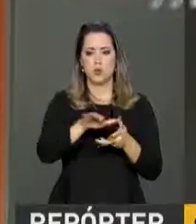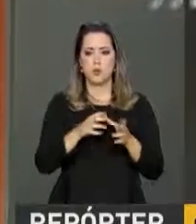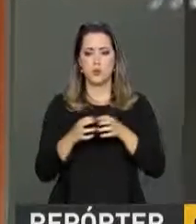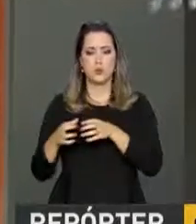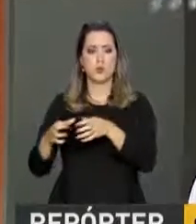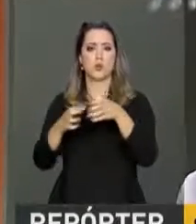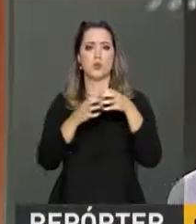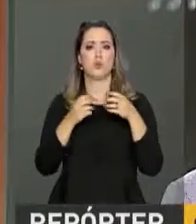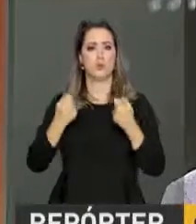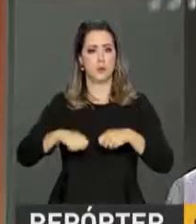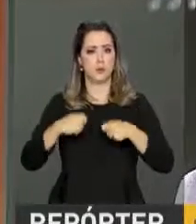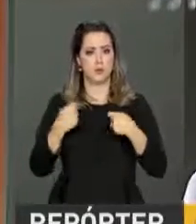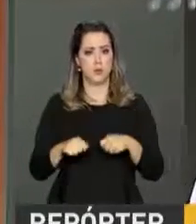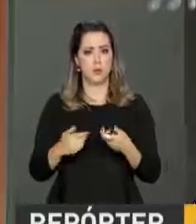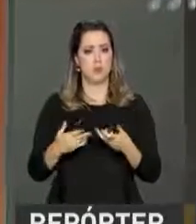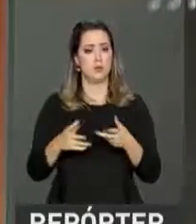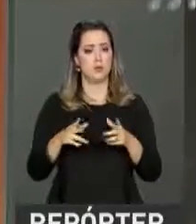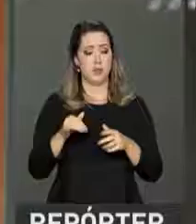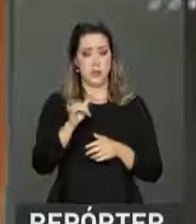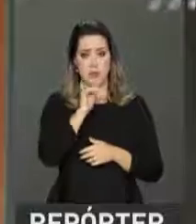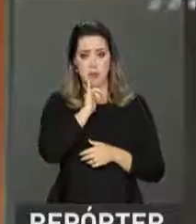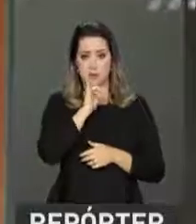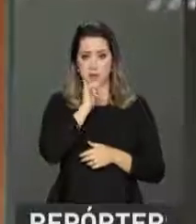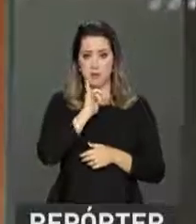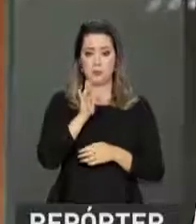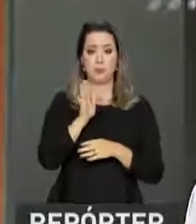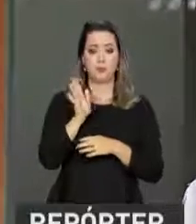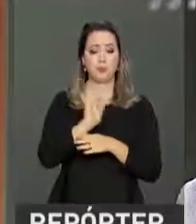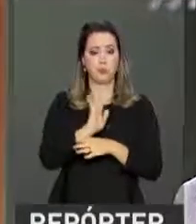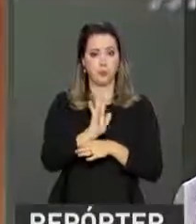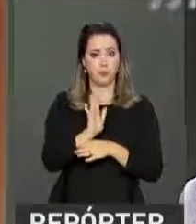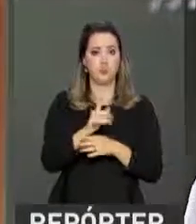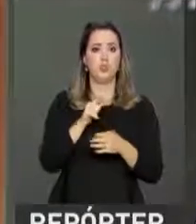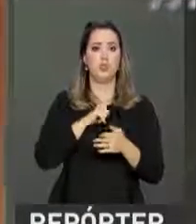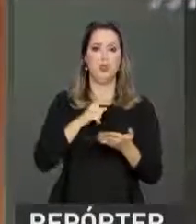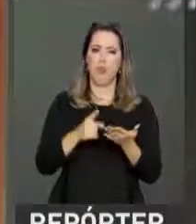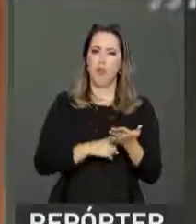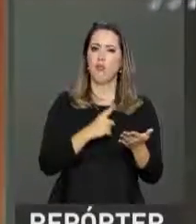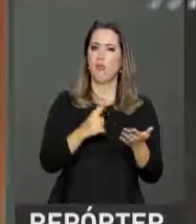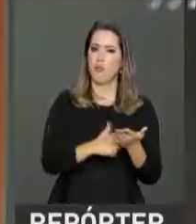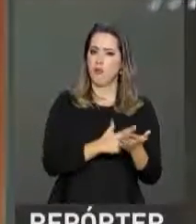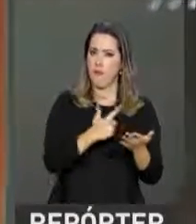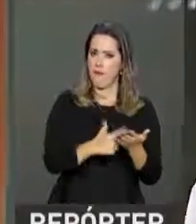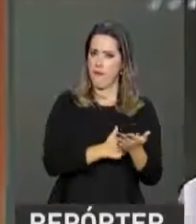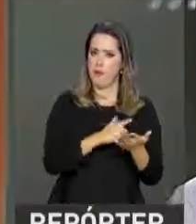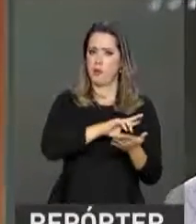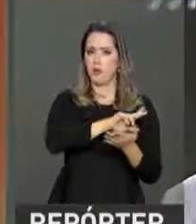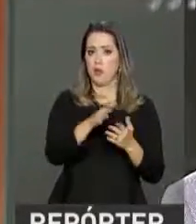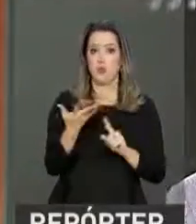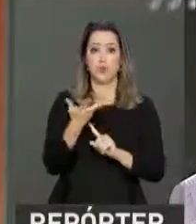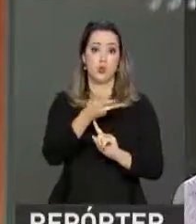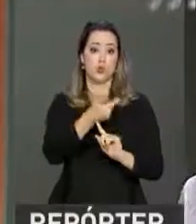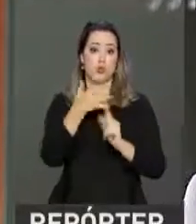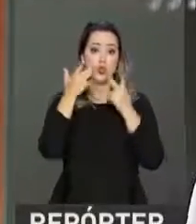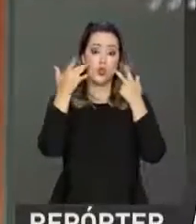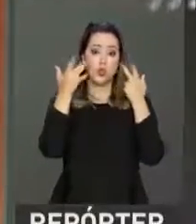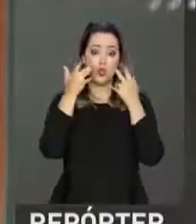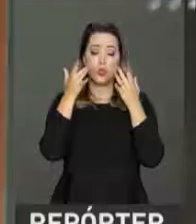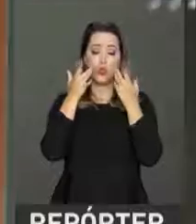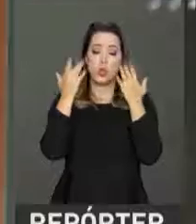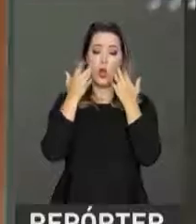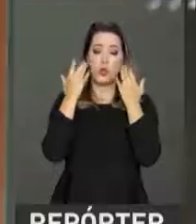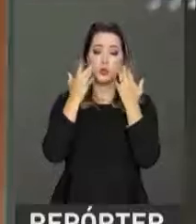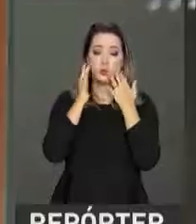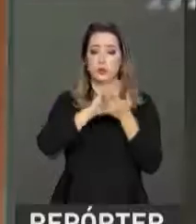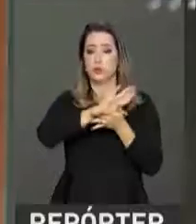né por exemplo no campo do audiovisual tem a literatura tem um teatro enfim é e nós